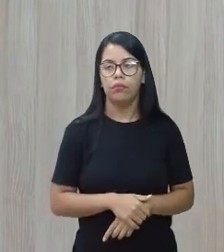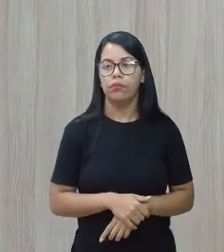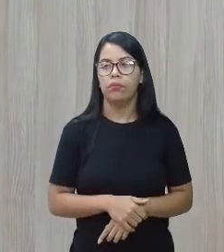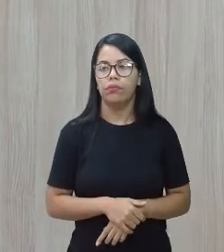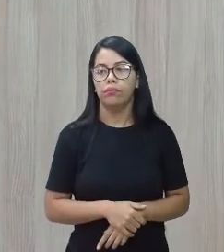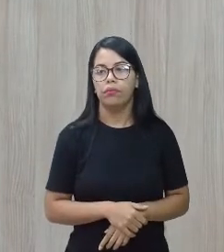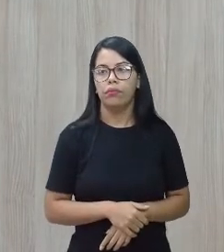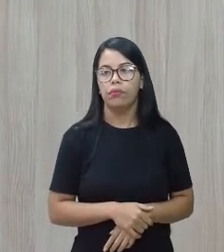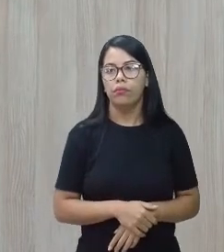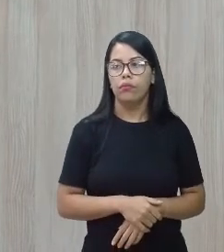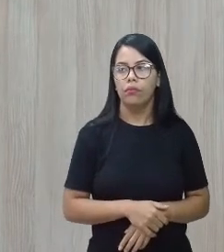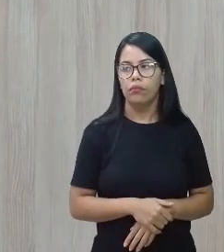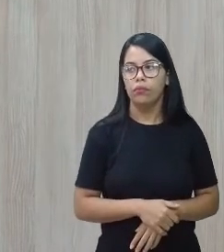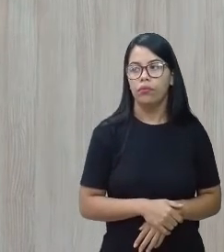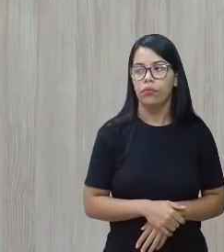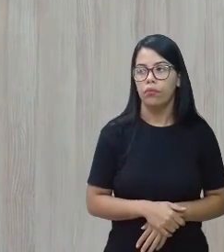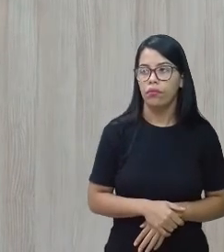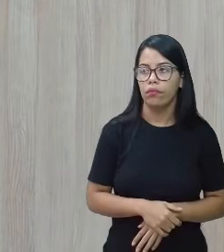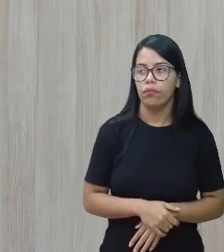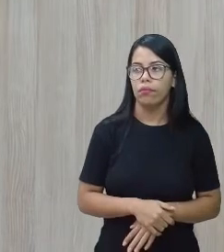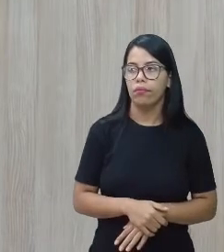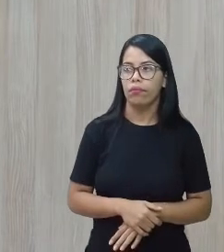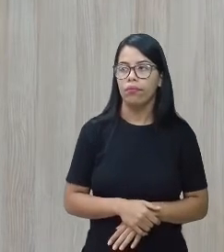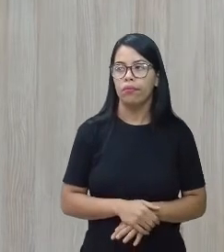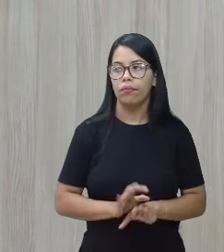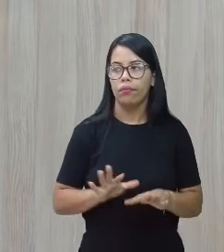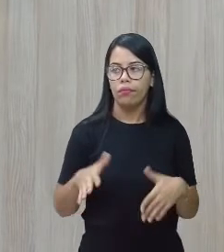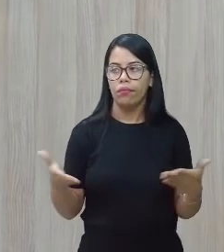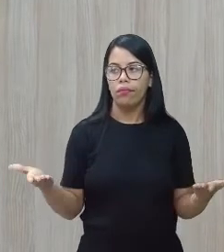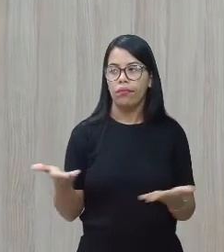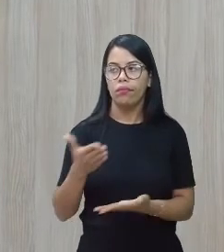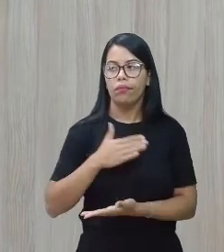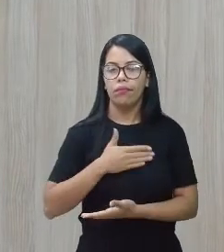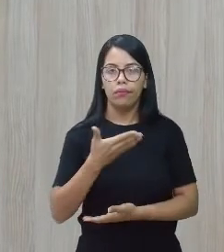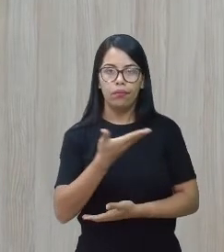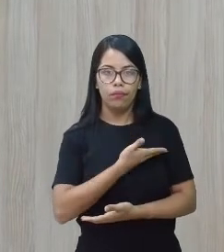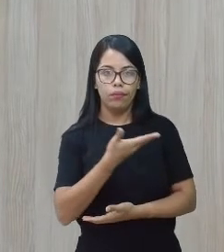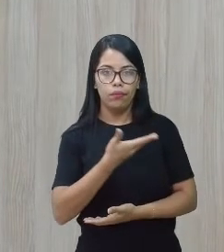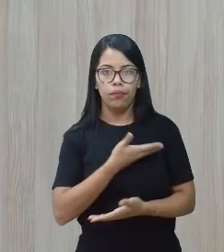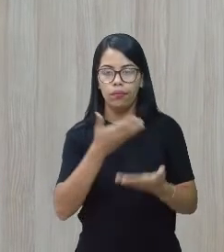bom? Então, vou passar a palavrinha aqui para o meu pirraia,